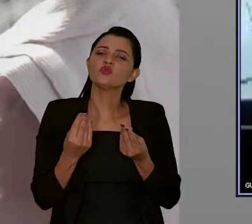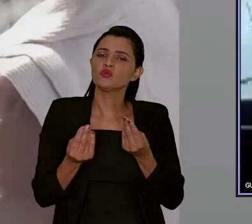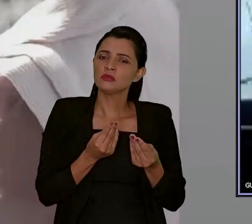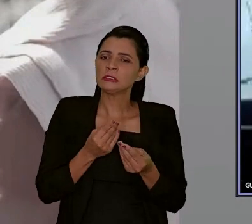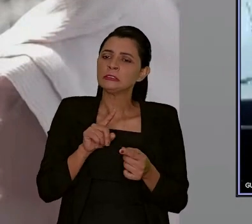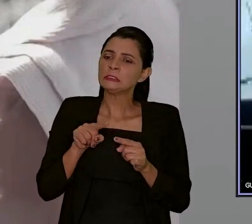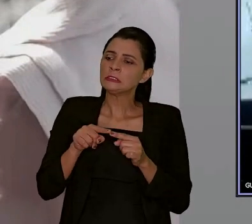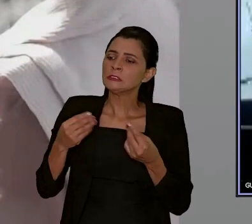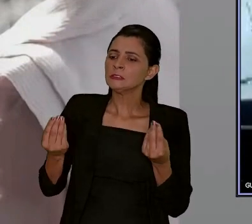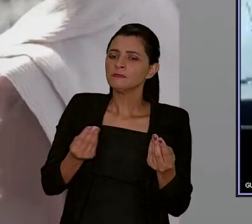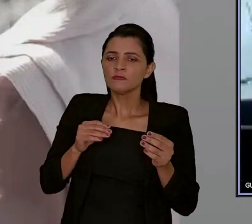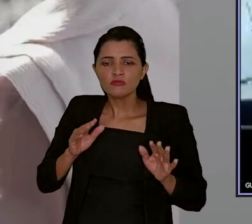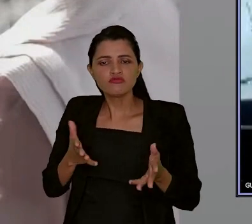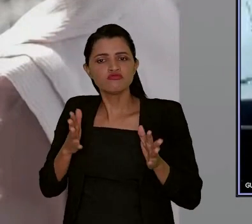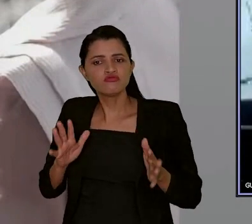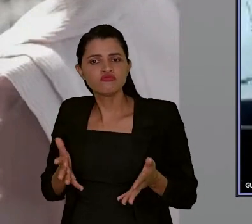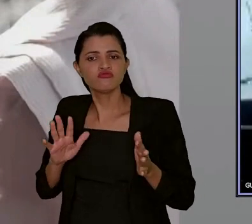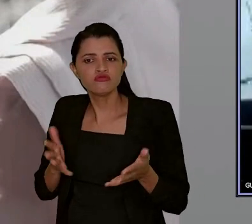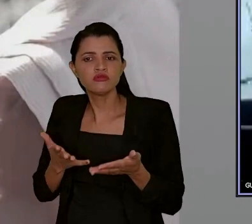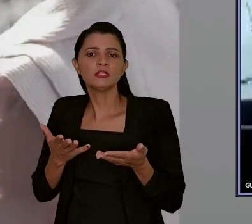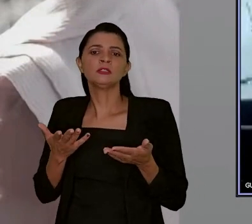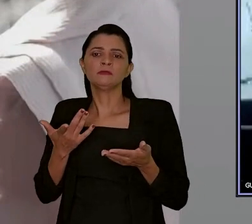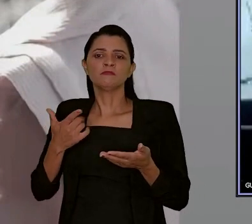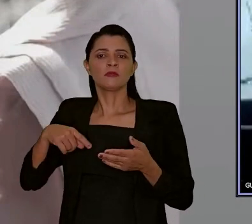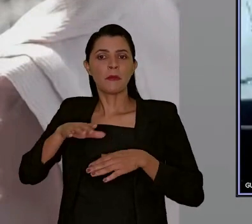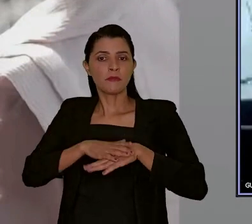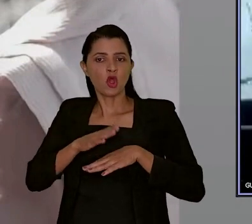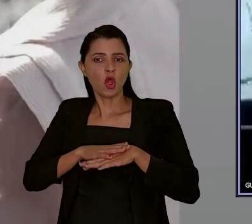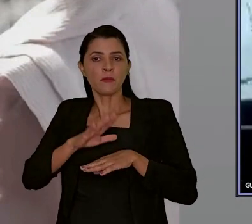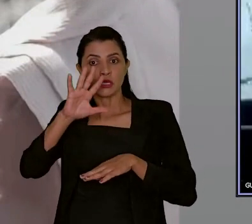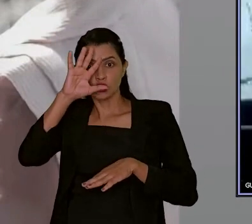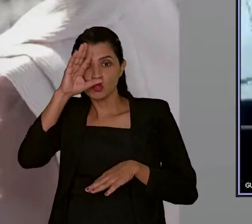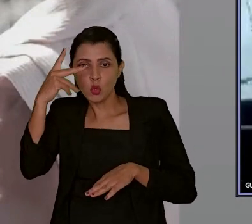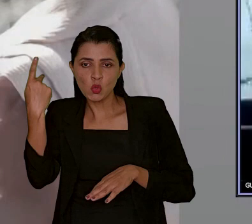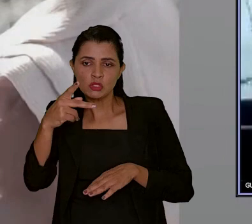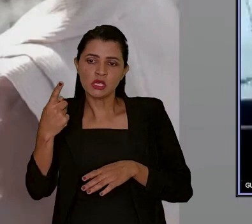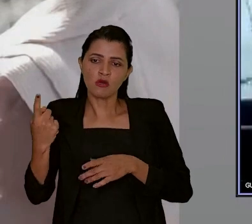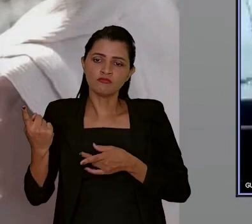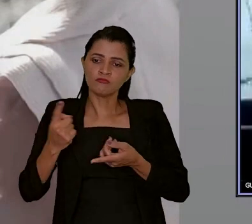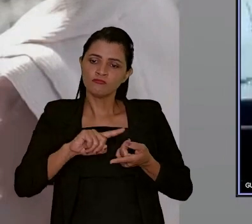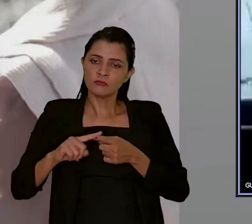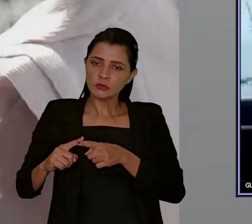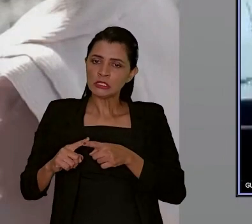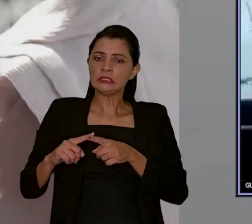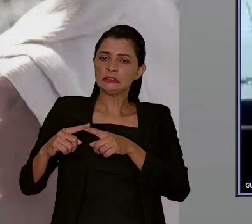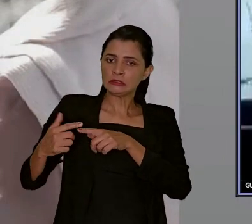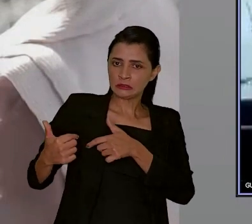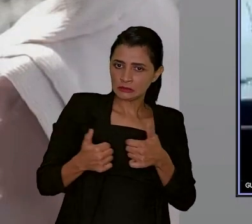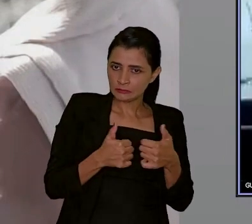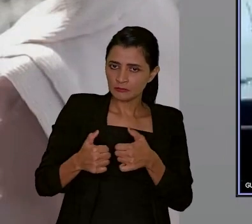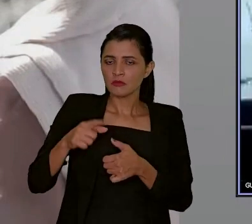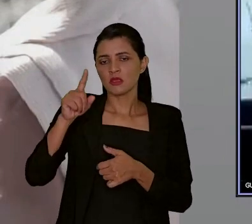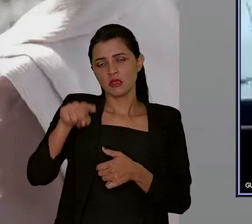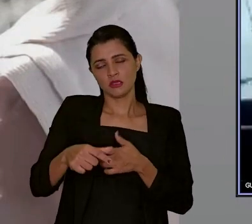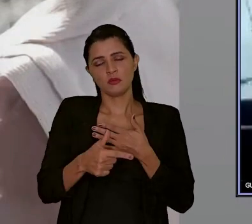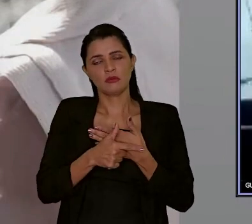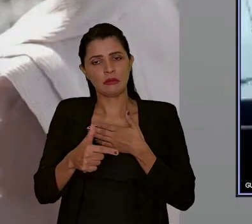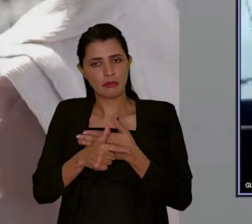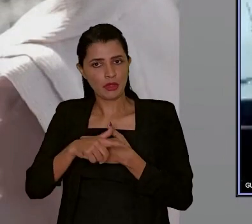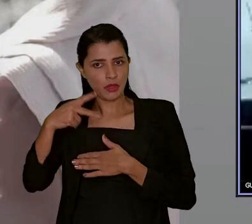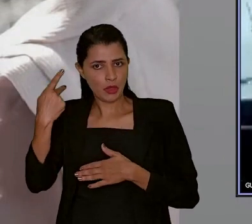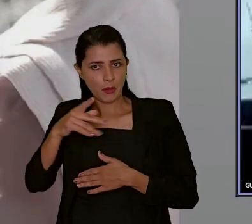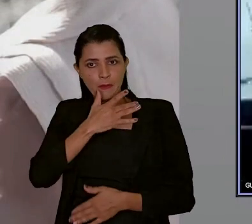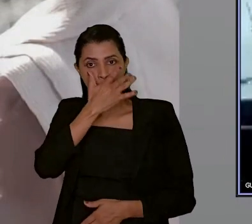a autocomposição, a solução consensual dos conflitos. Esse é um papel que as autoridades